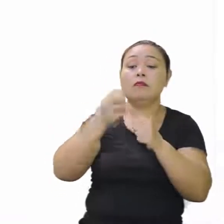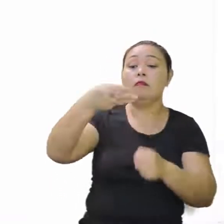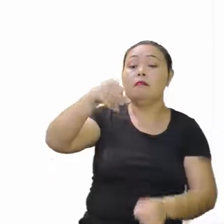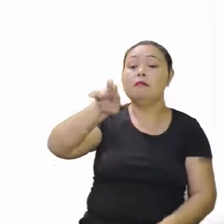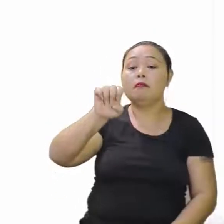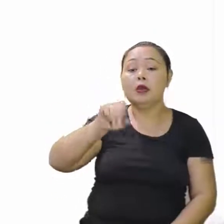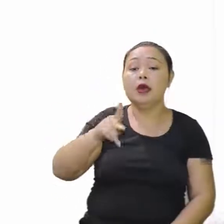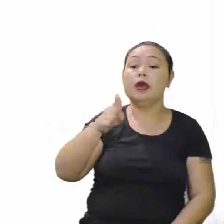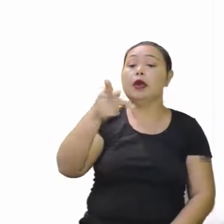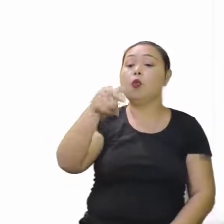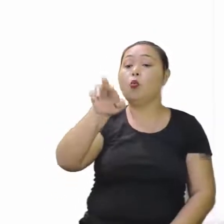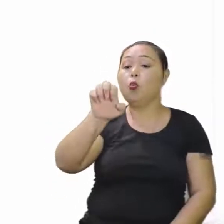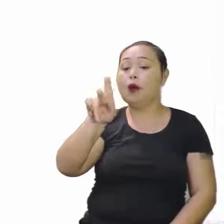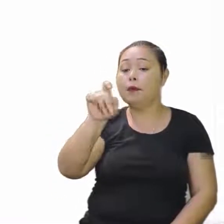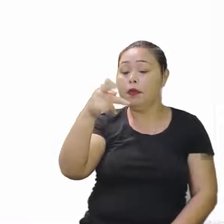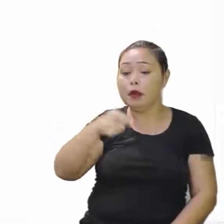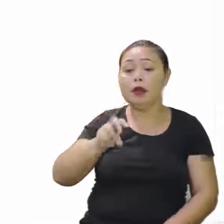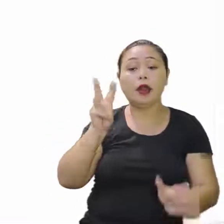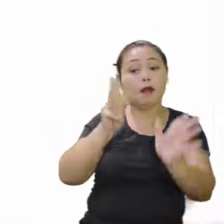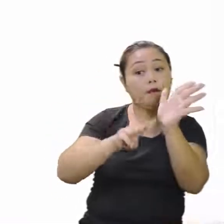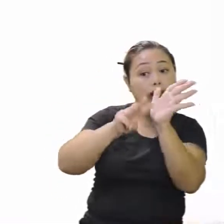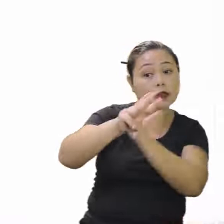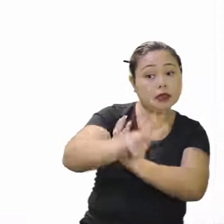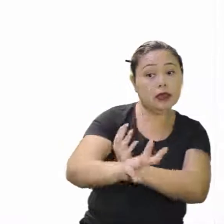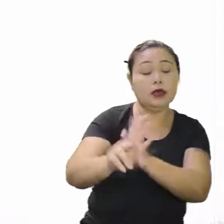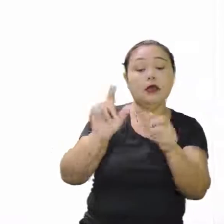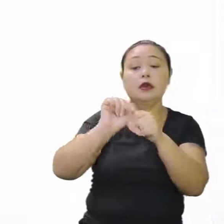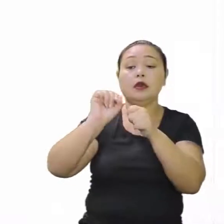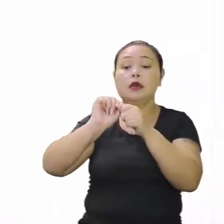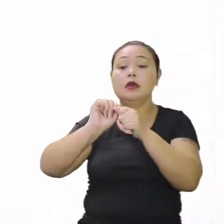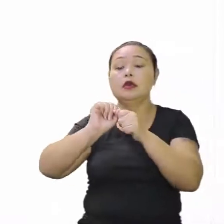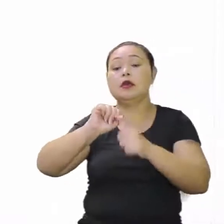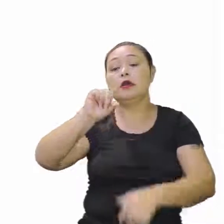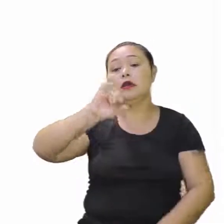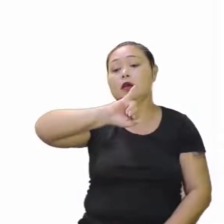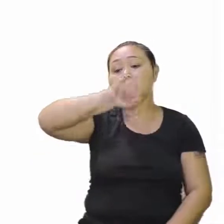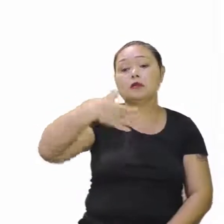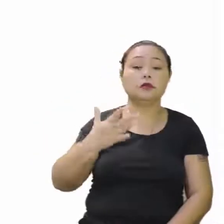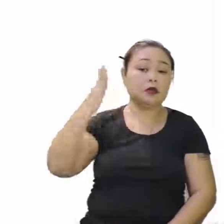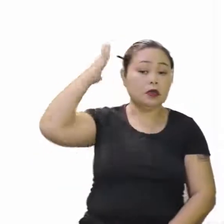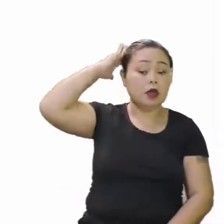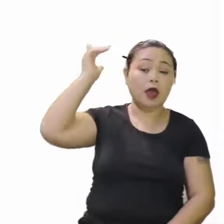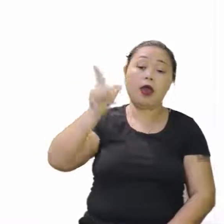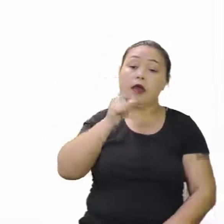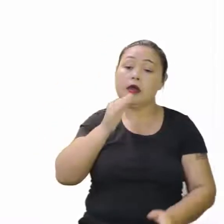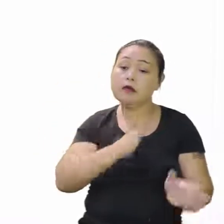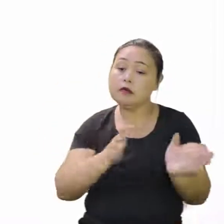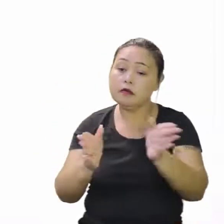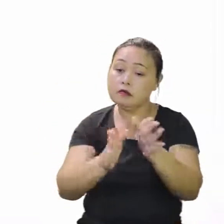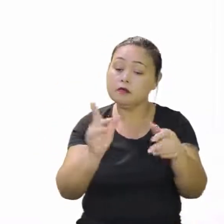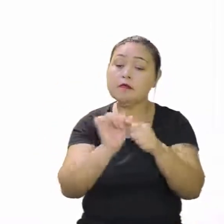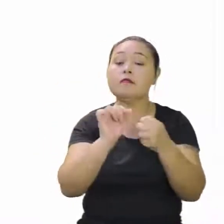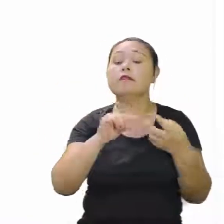Mamoré, Guaporé, Madeira, Jiparaná.